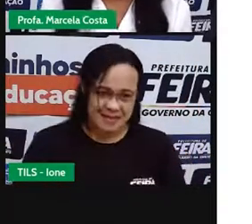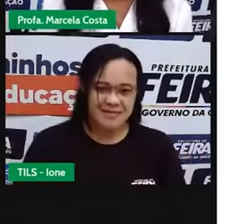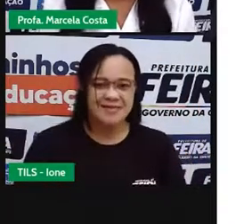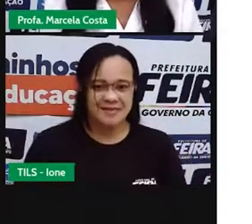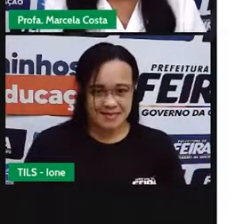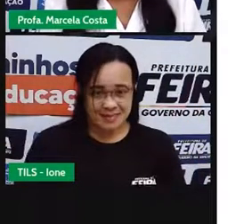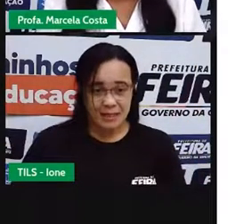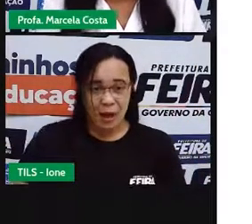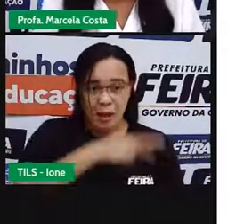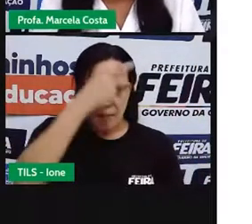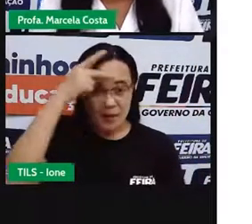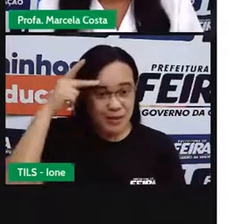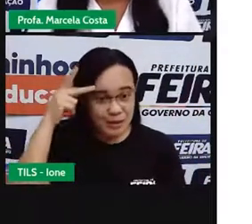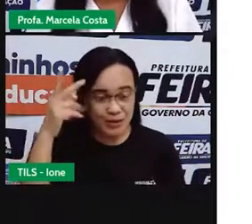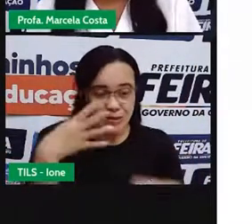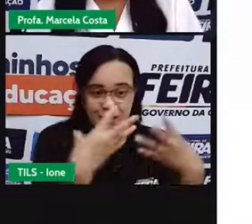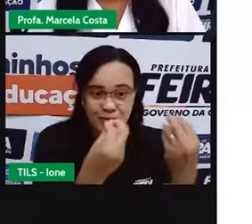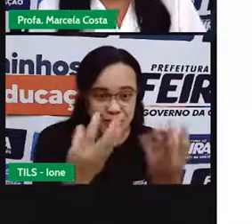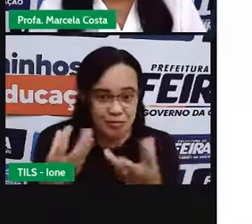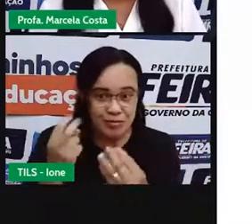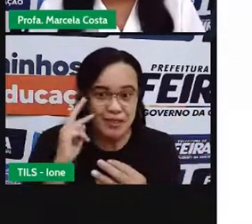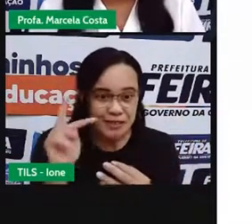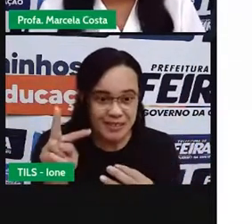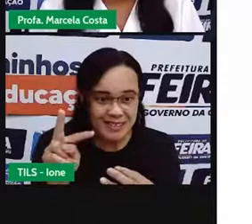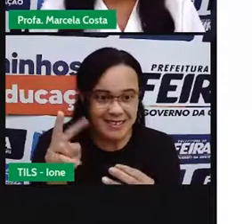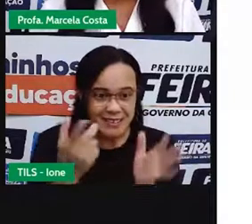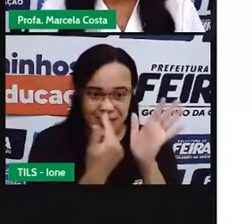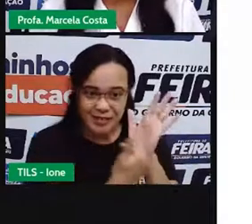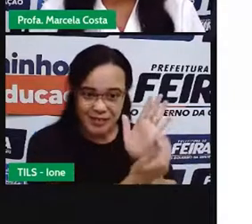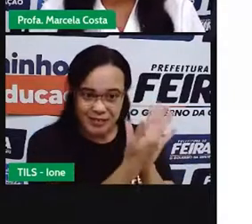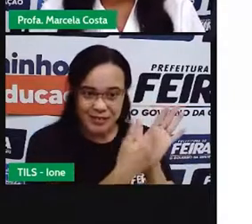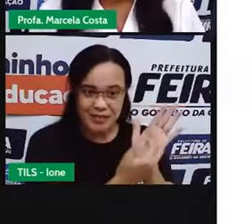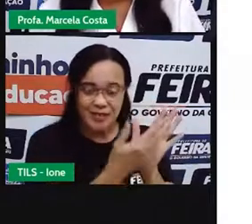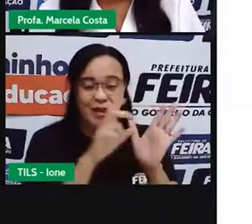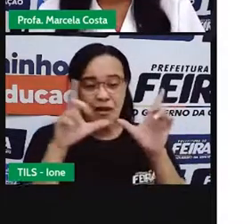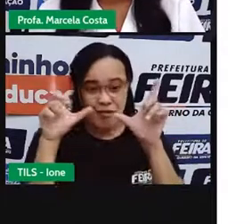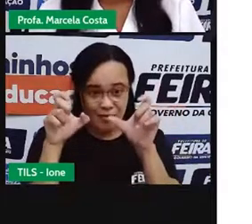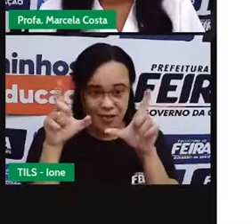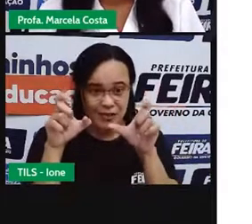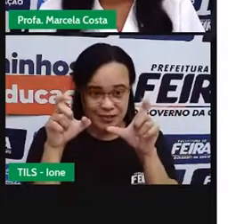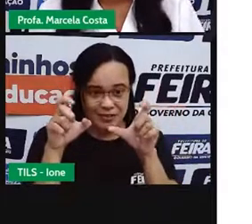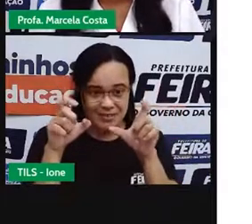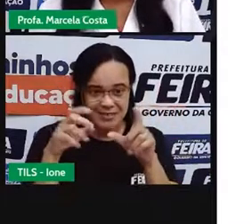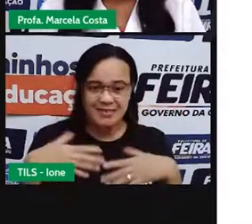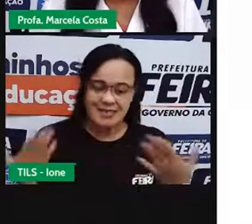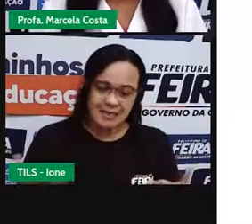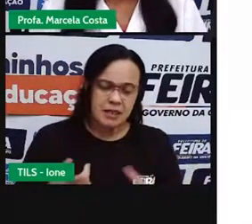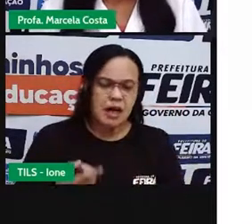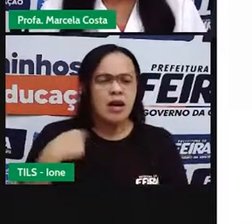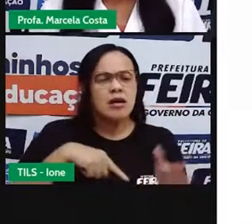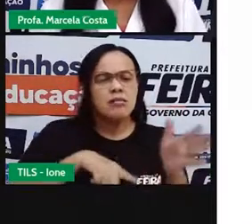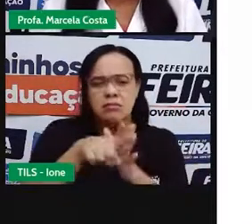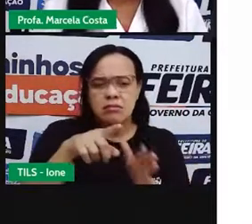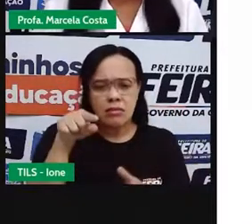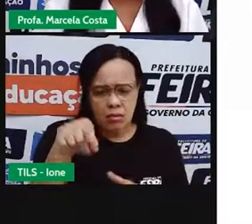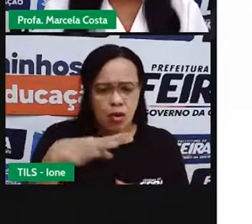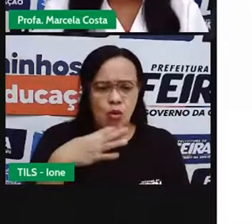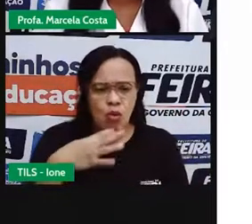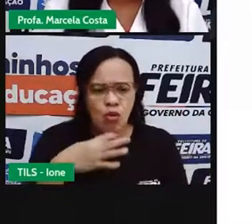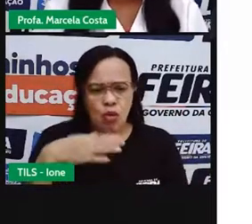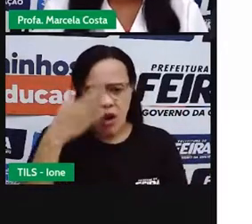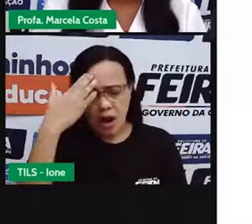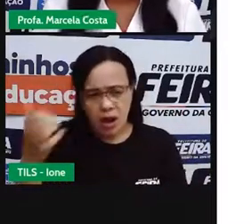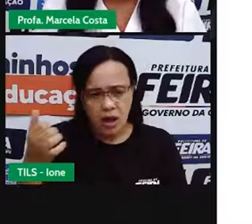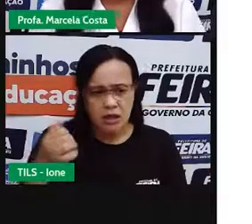Você conhece alguém da sua rua, do seu bairro ou da sua cidade que trabalhe como